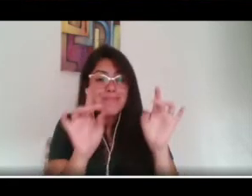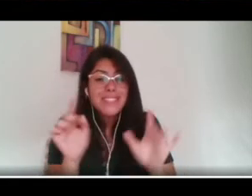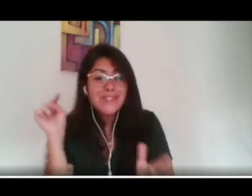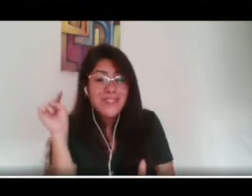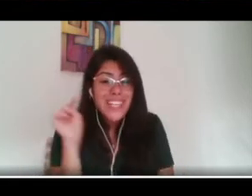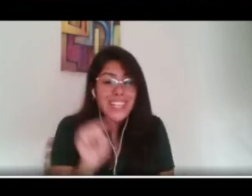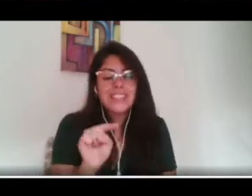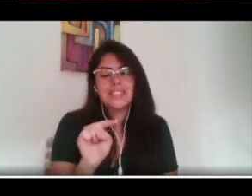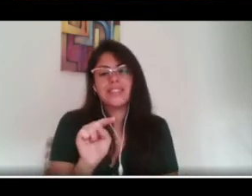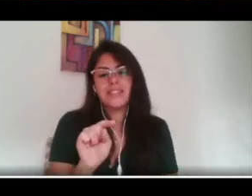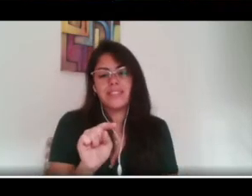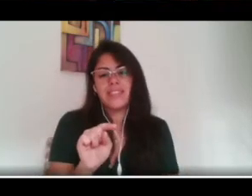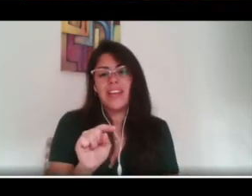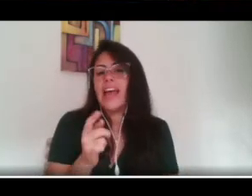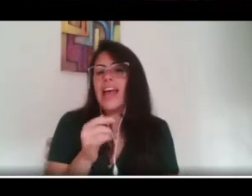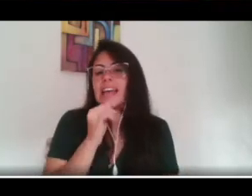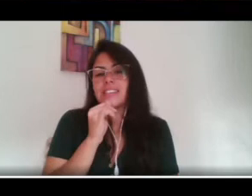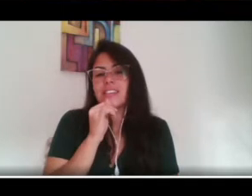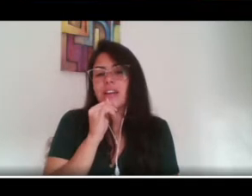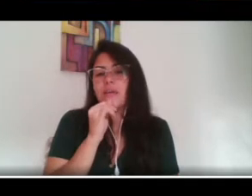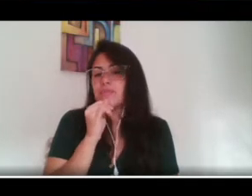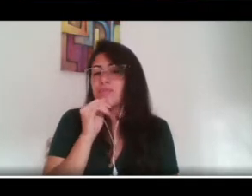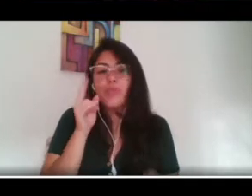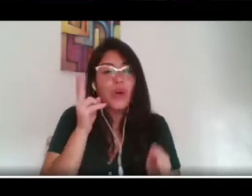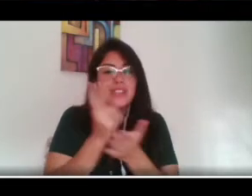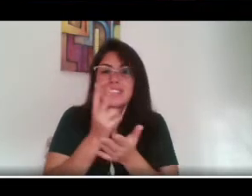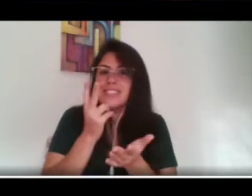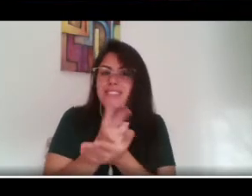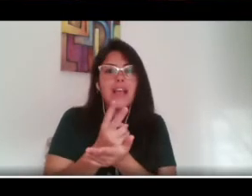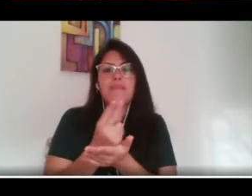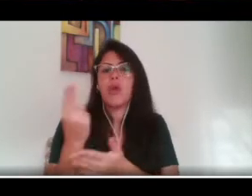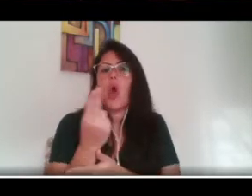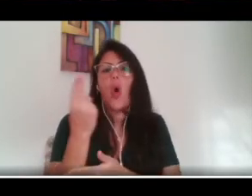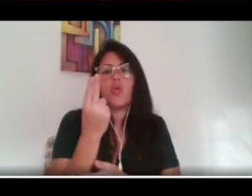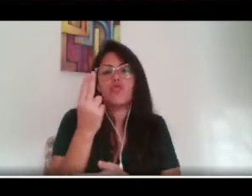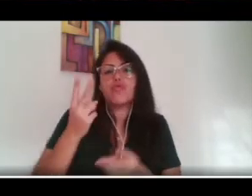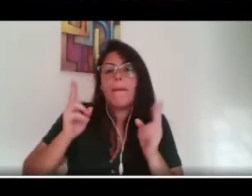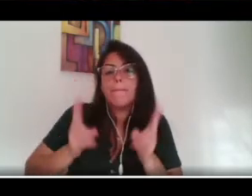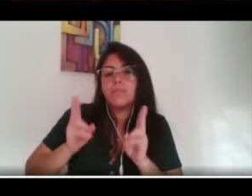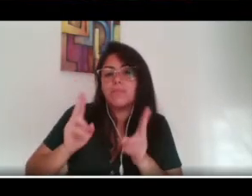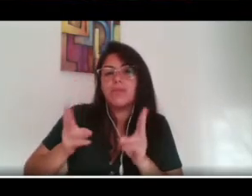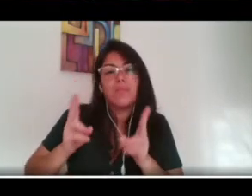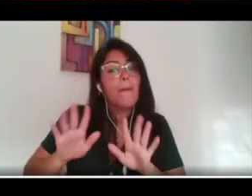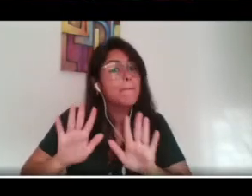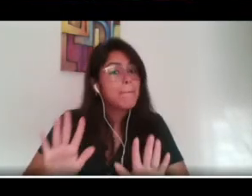0. A depender do problema, a origem é escolhida